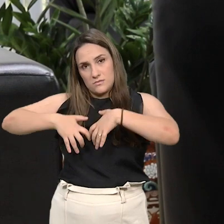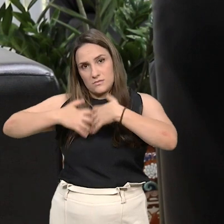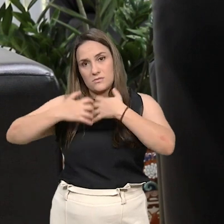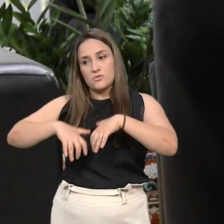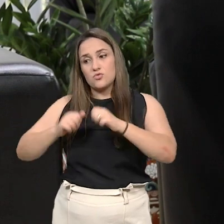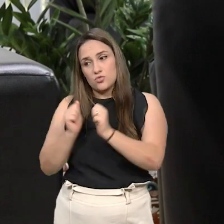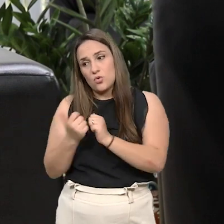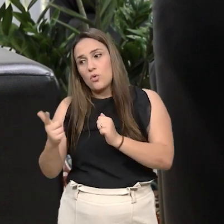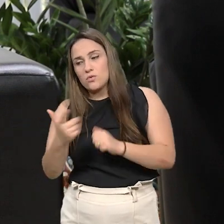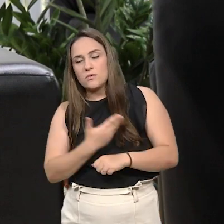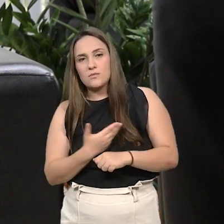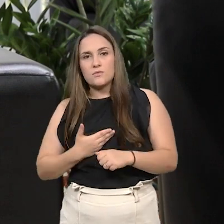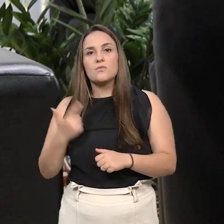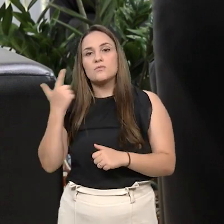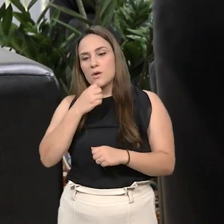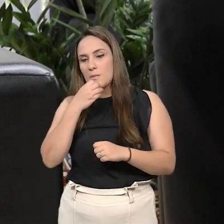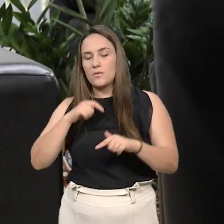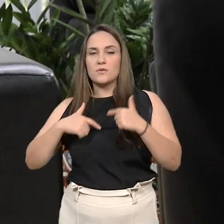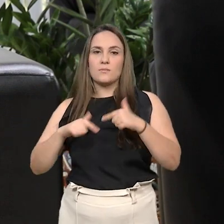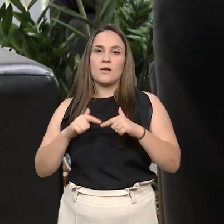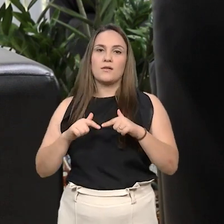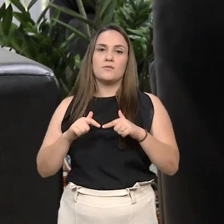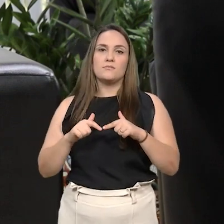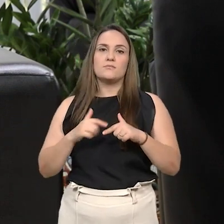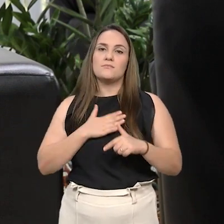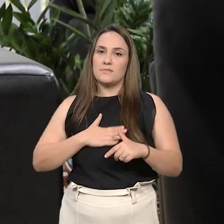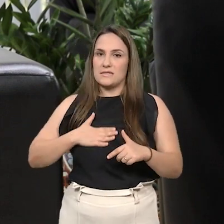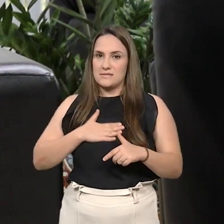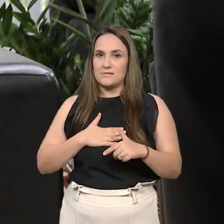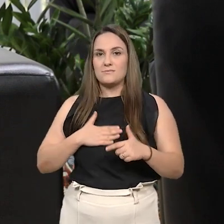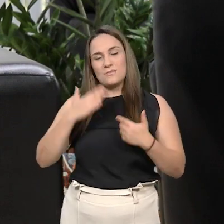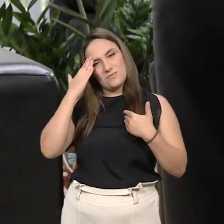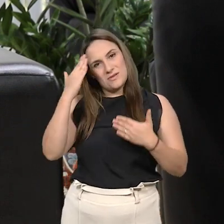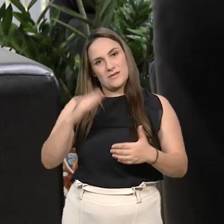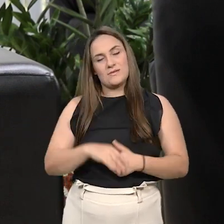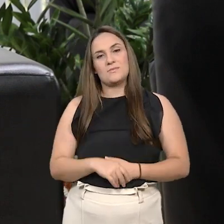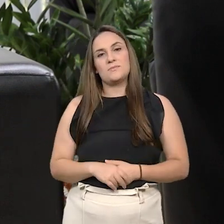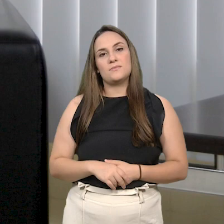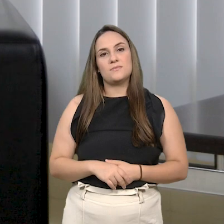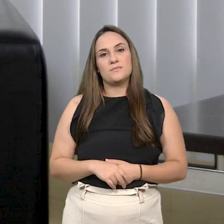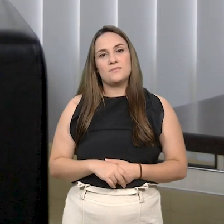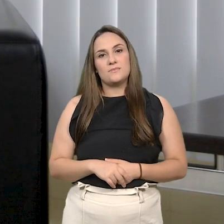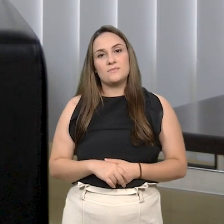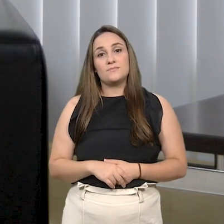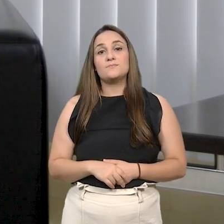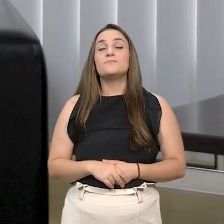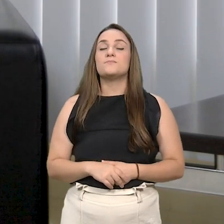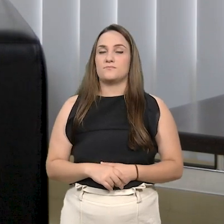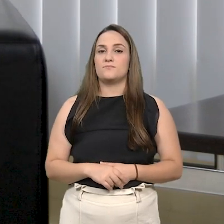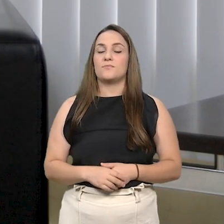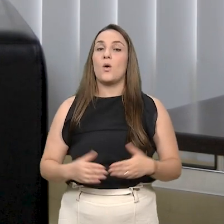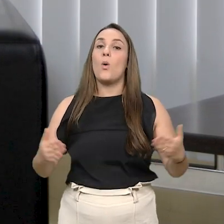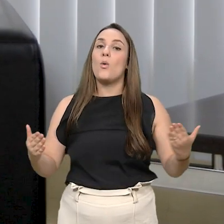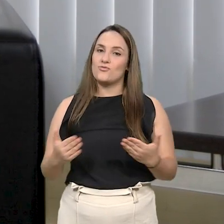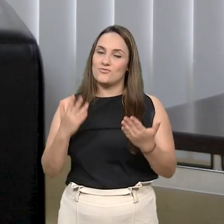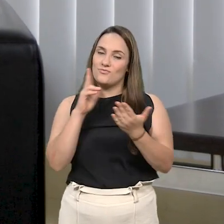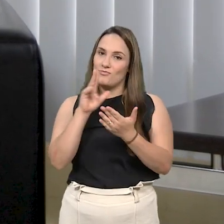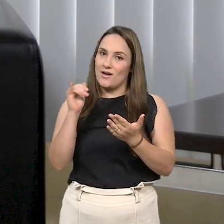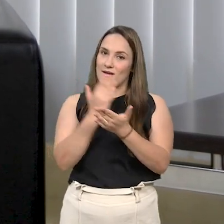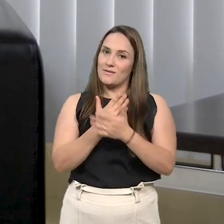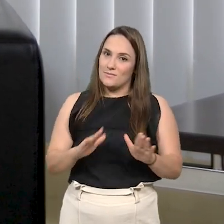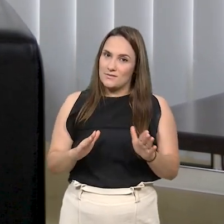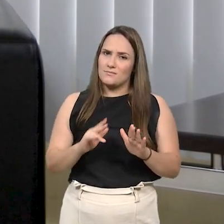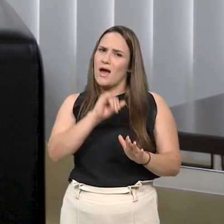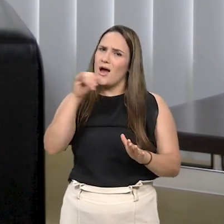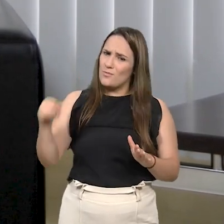conseguir desenvolver uma atividade minimamente satisfatória. Muito obrigado. O programa de hoje